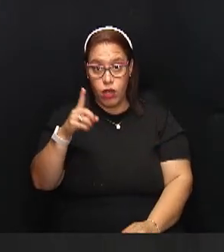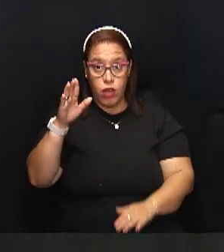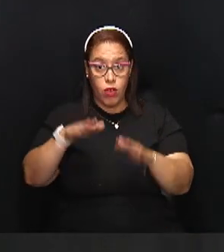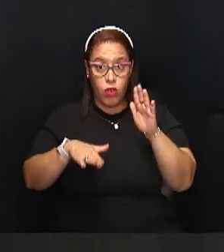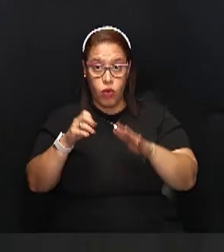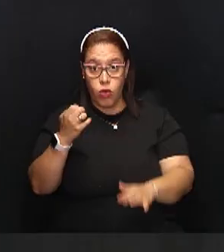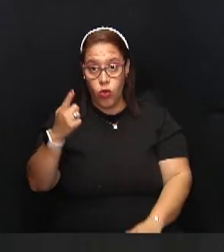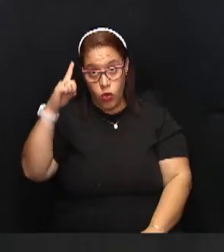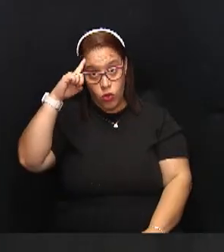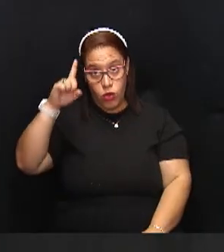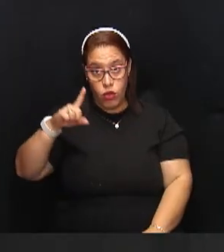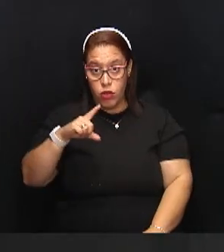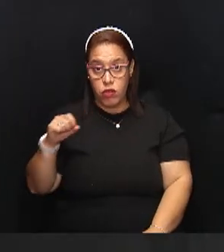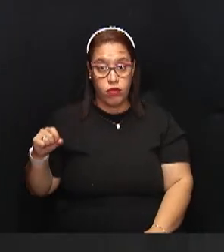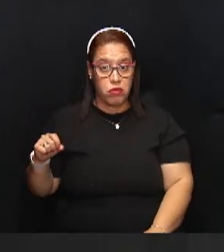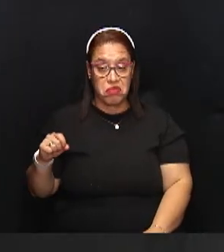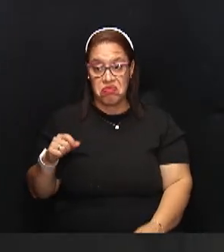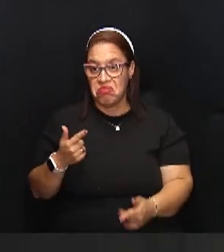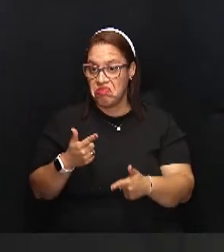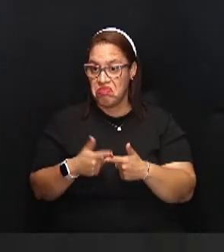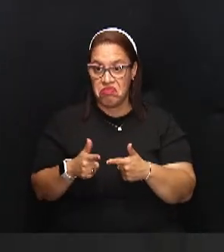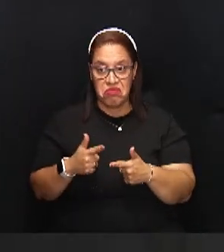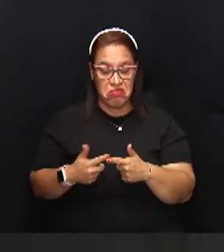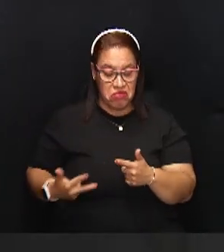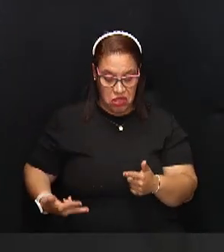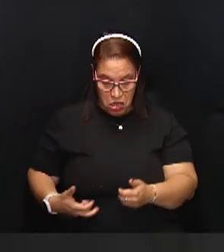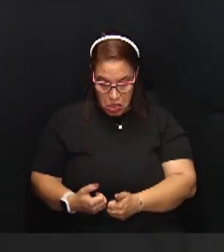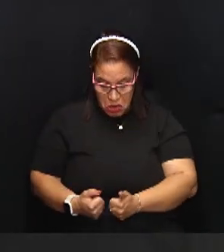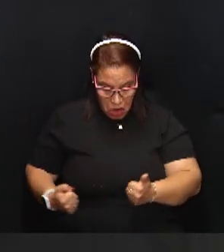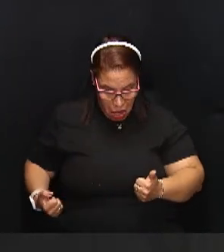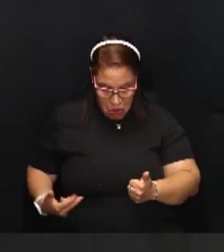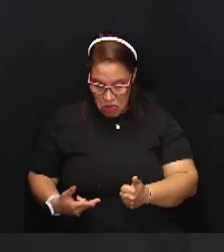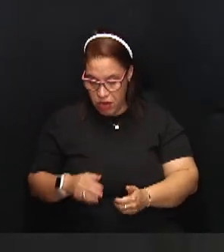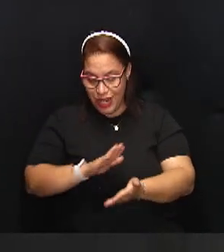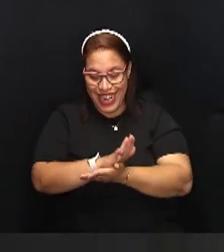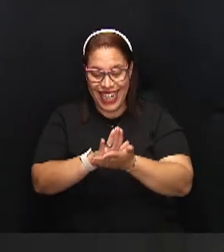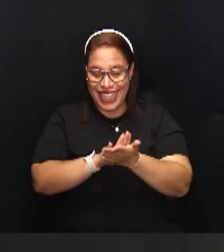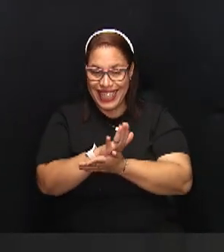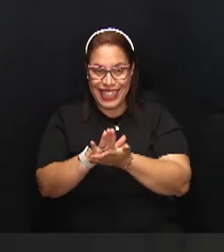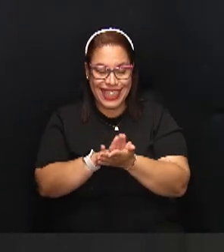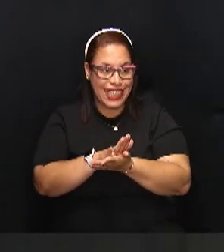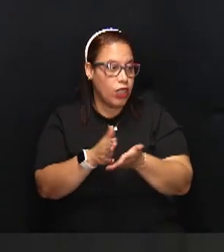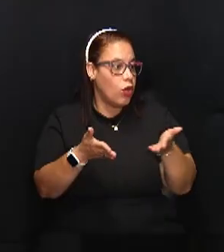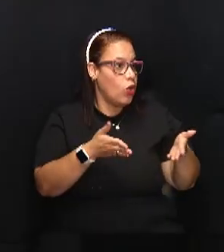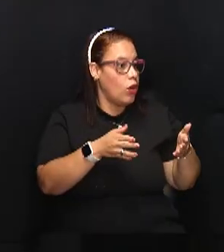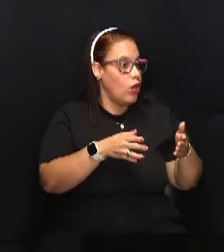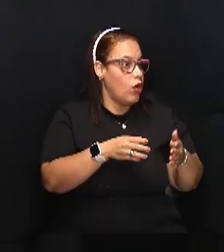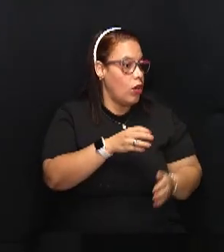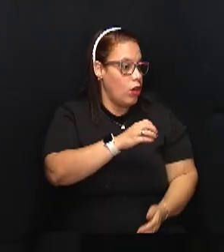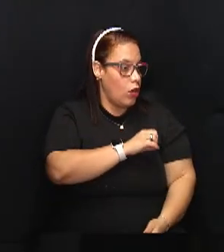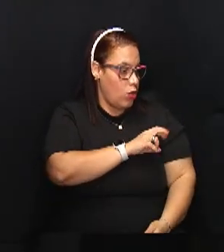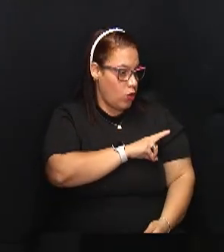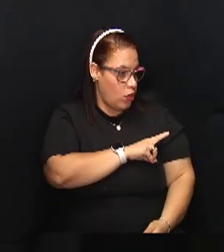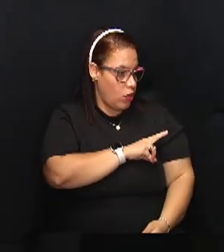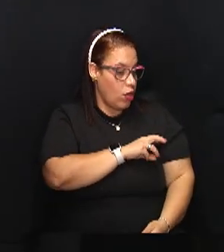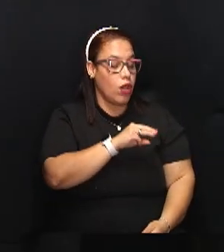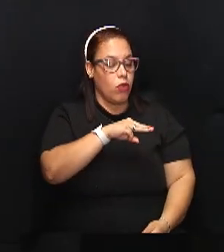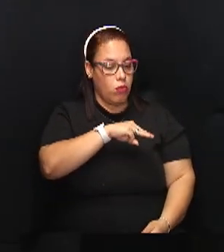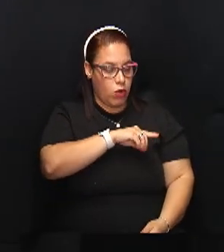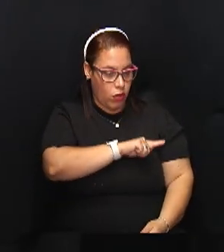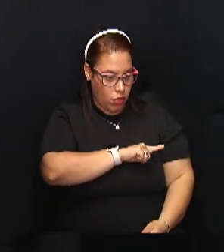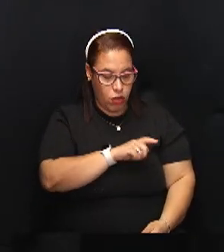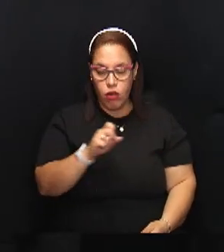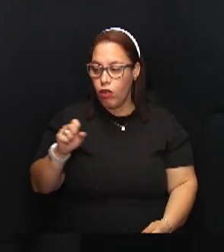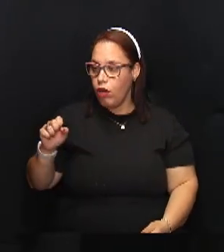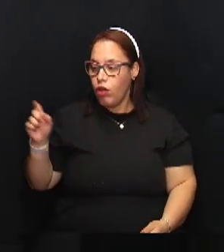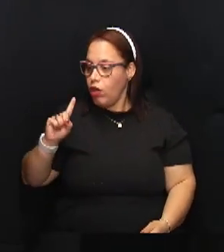ou no dia seguinte, sem morbidade, sem nenhum tipo de incisão, sem nenhum tipo de corte. Esse aparelho hoje está onde? No Ouro Verde? Está no Mário Gatti. Mário Gatti, tá. E